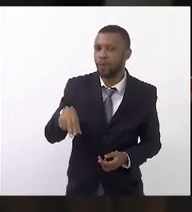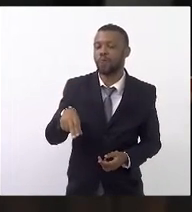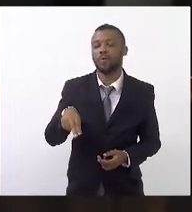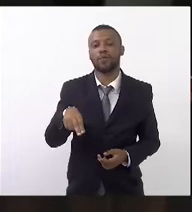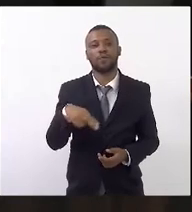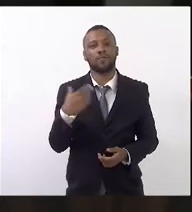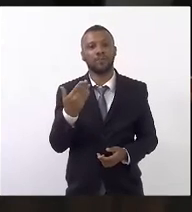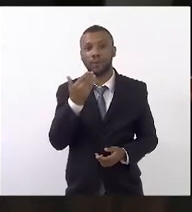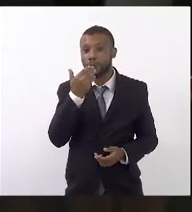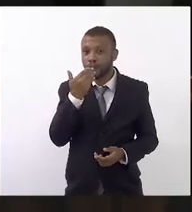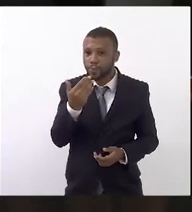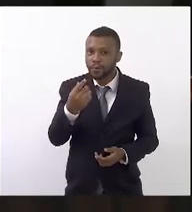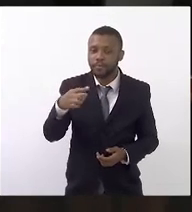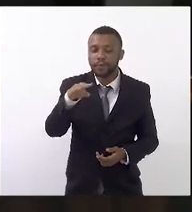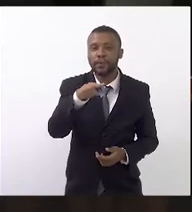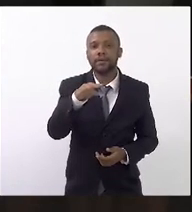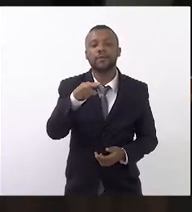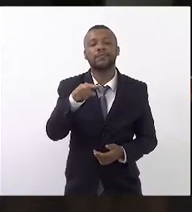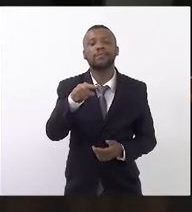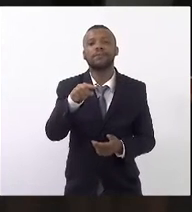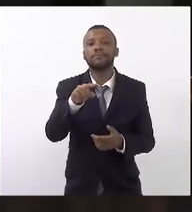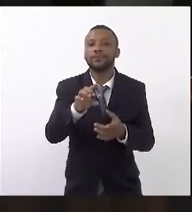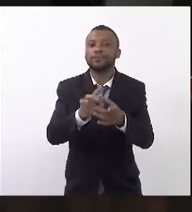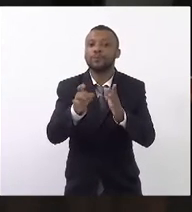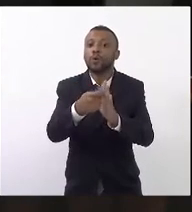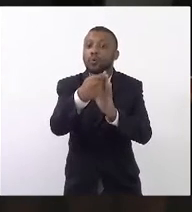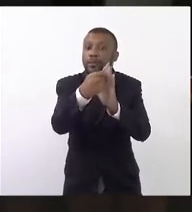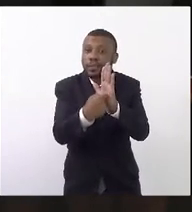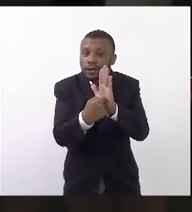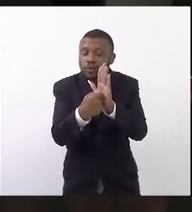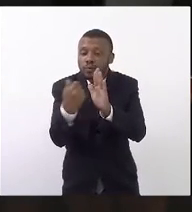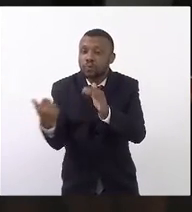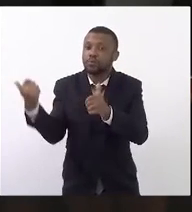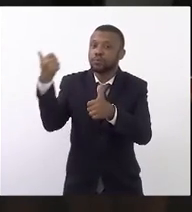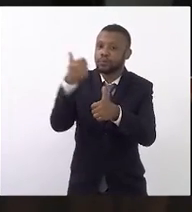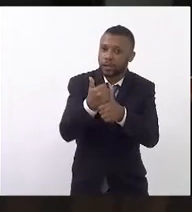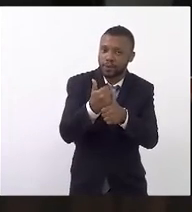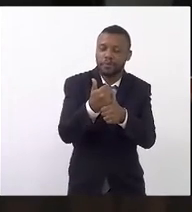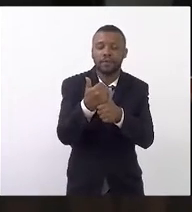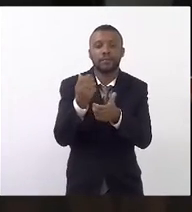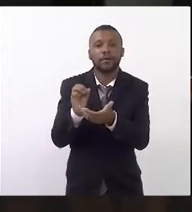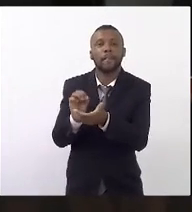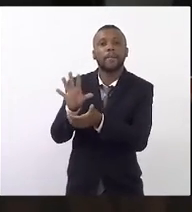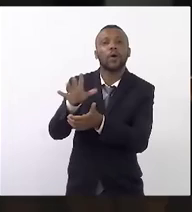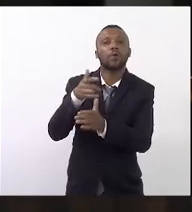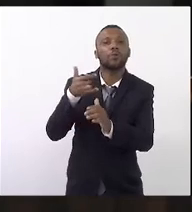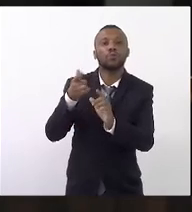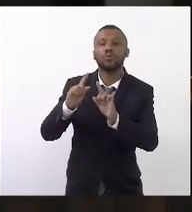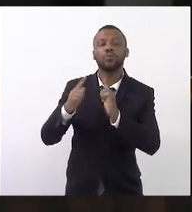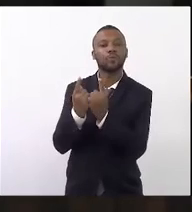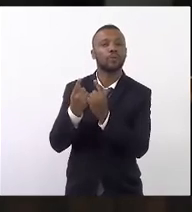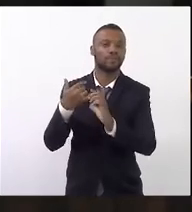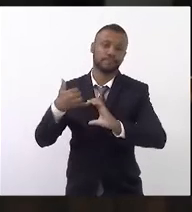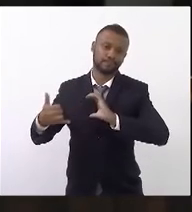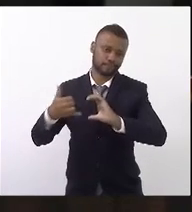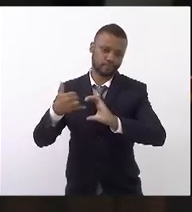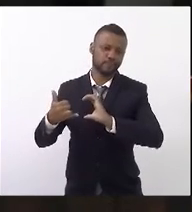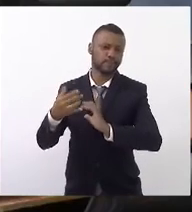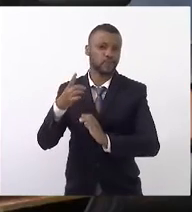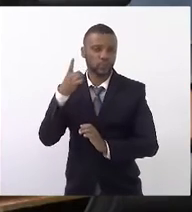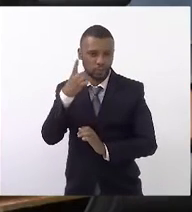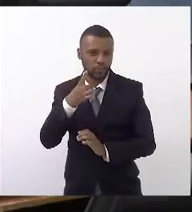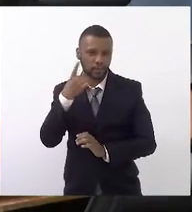eu pedi para disponibilizar o substitutivo no grupo dos parlamentares. Deputado Fábio Silva.